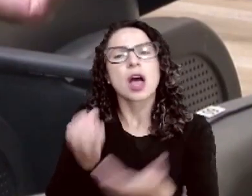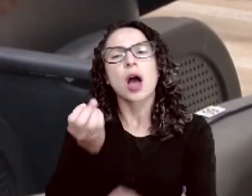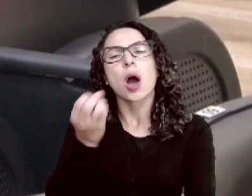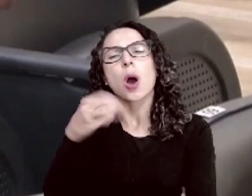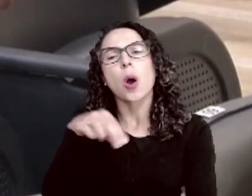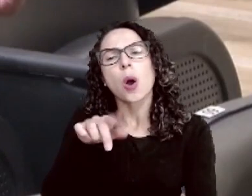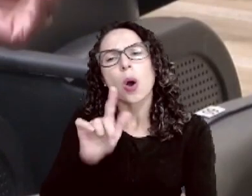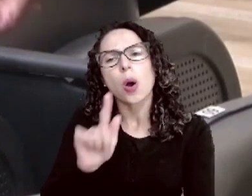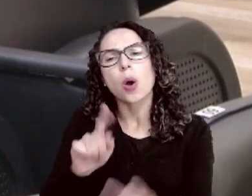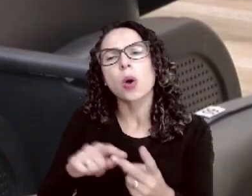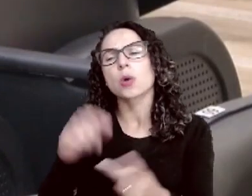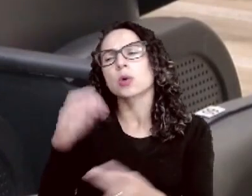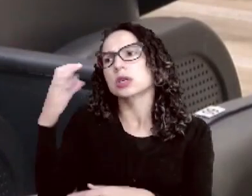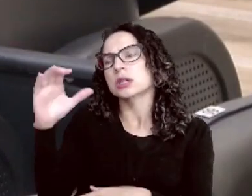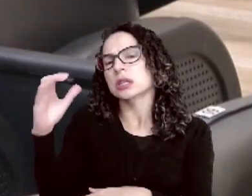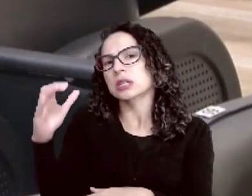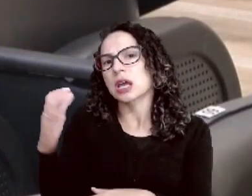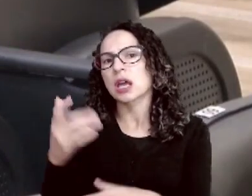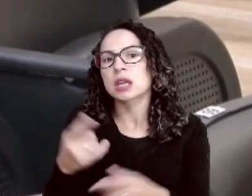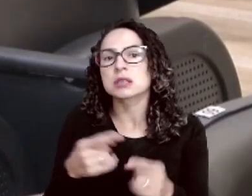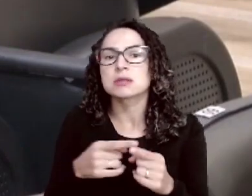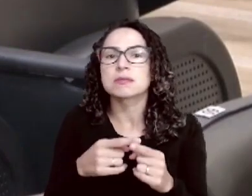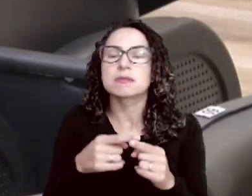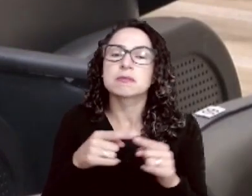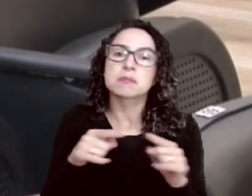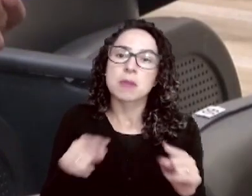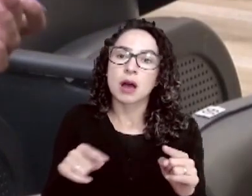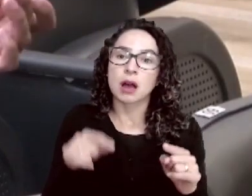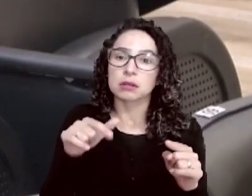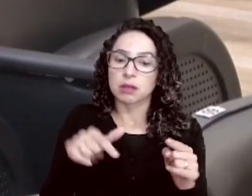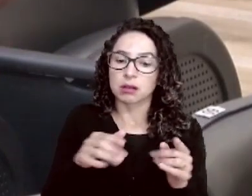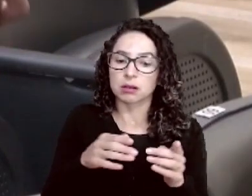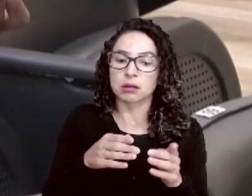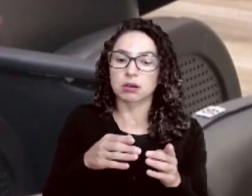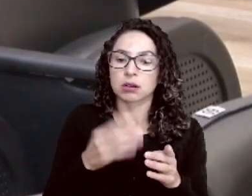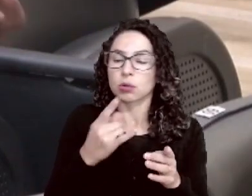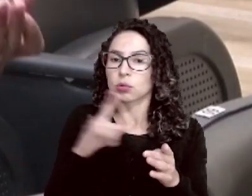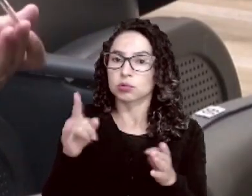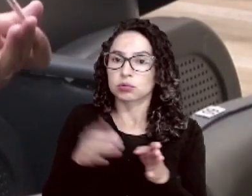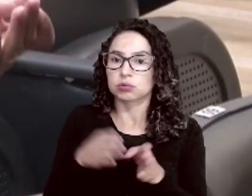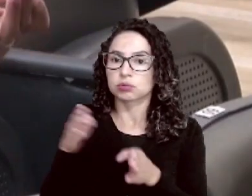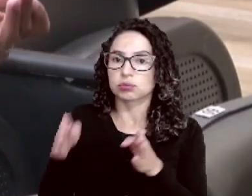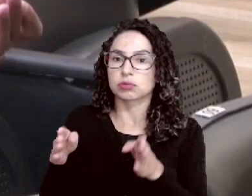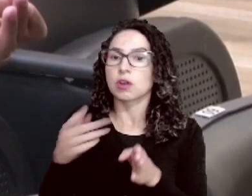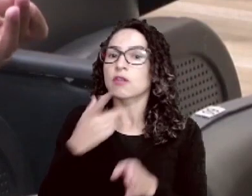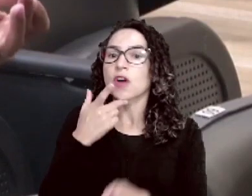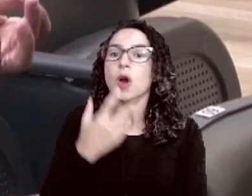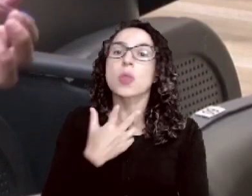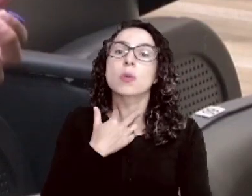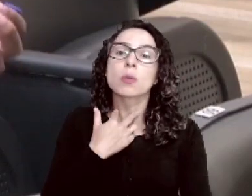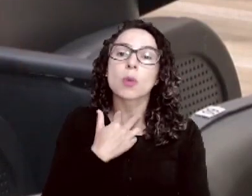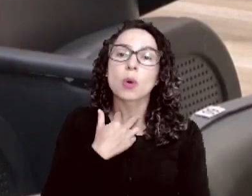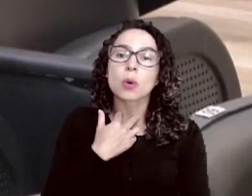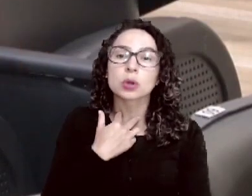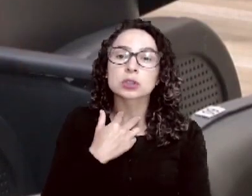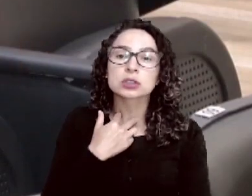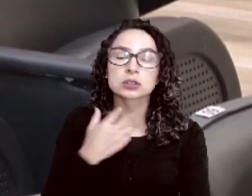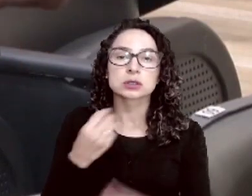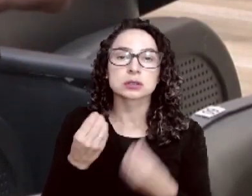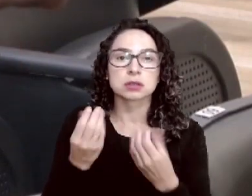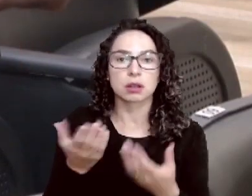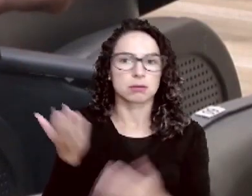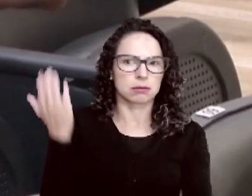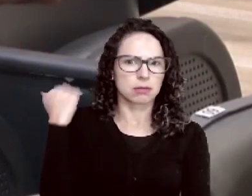creches. Só que nesse terceiro mandato, diz que não pode fazer essa doação. No